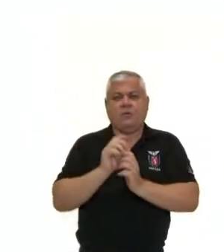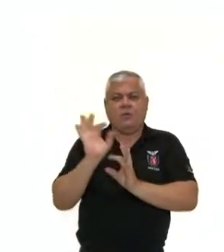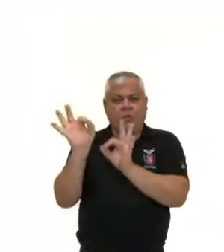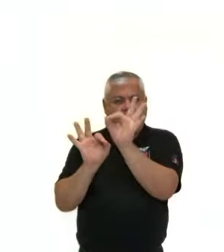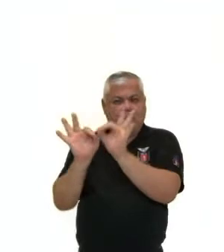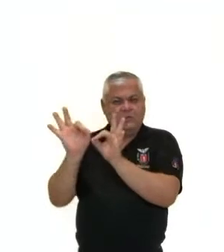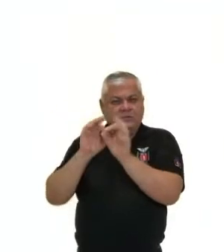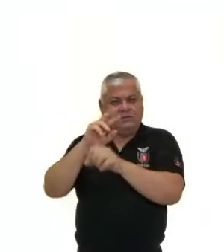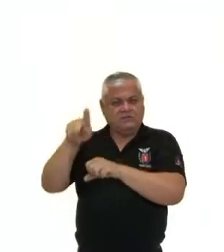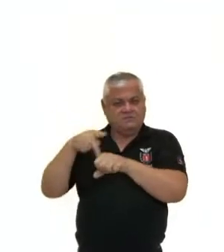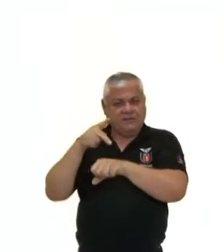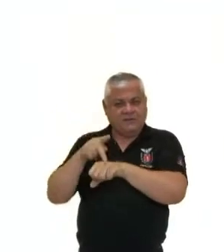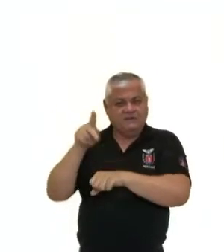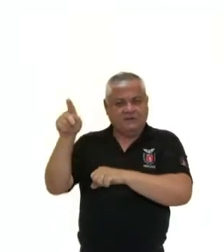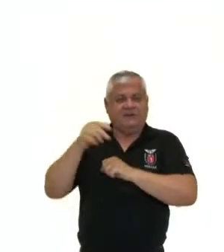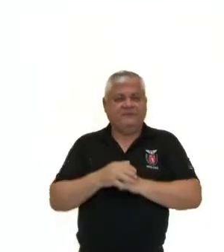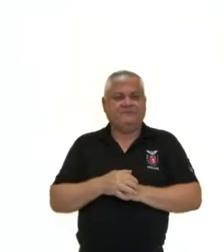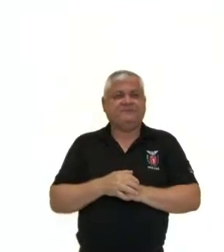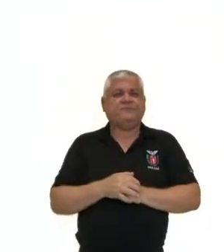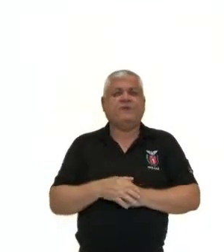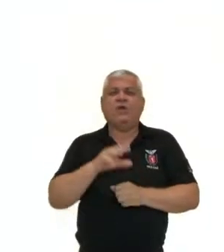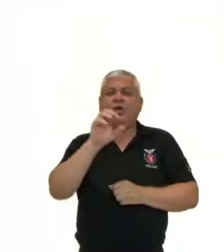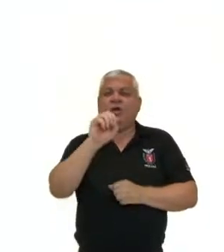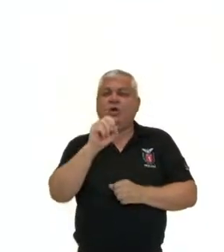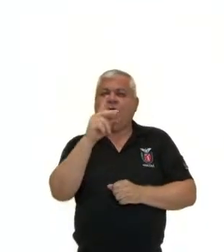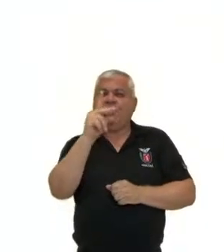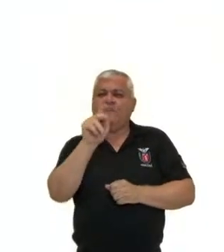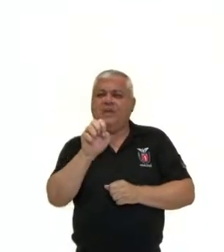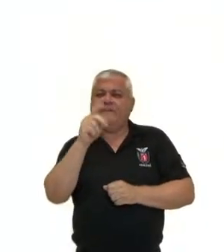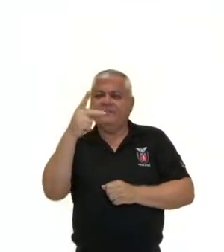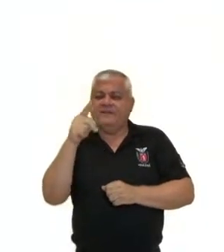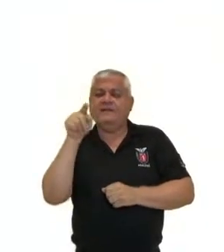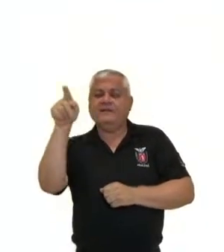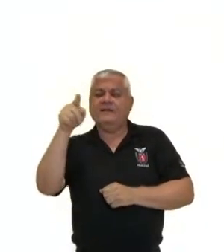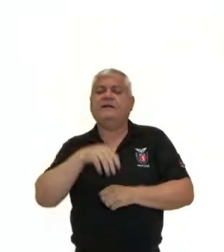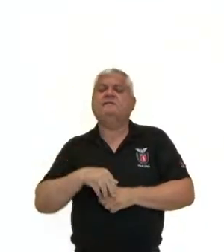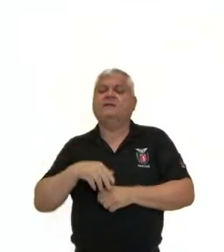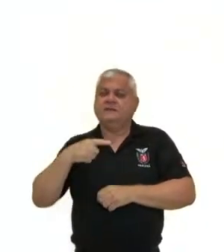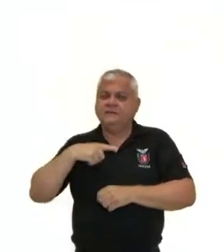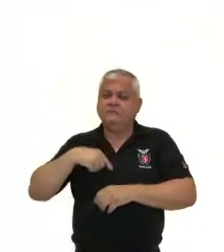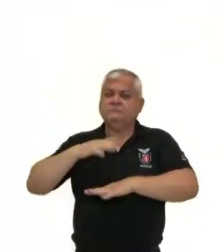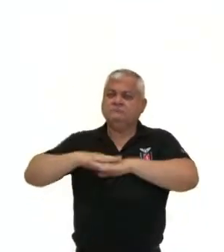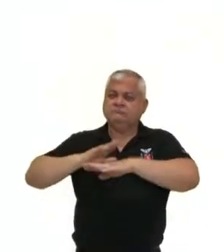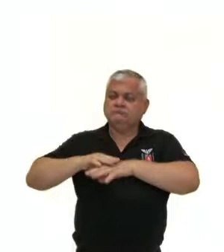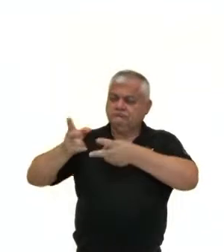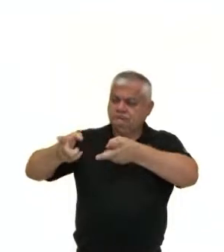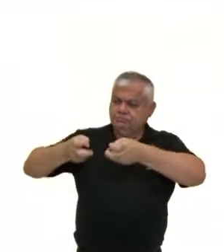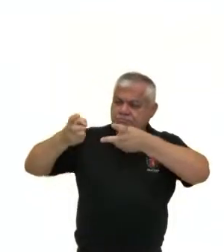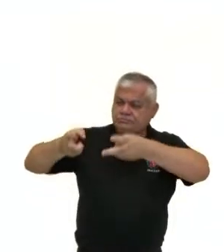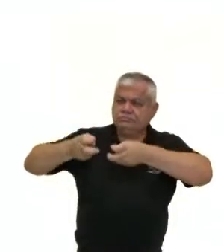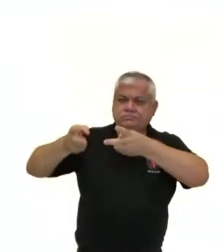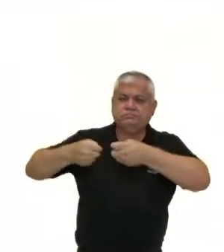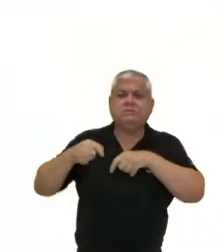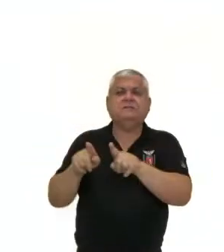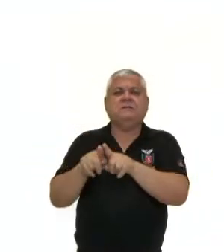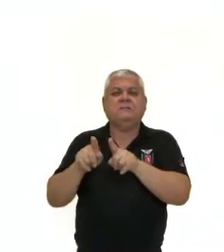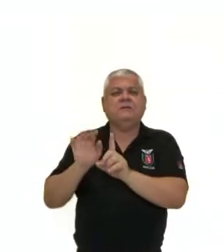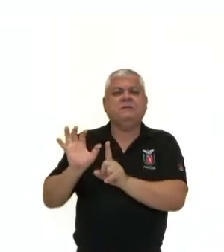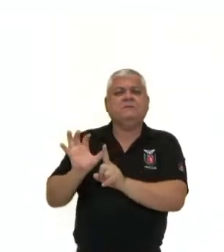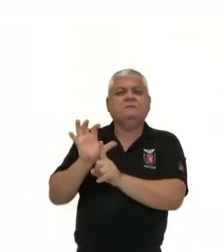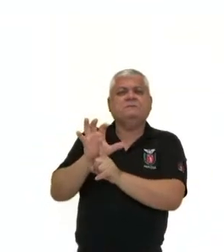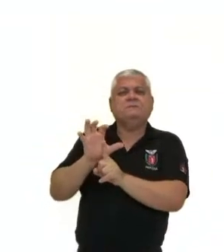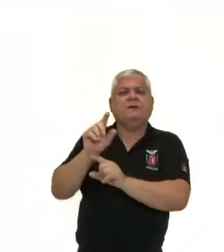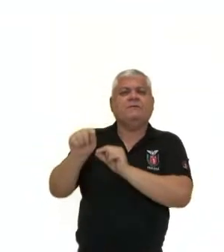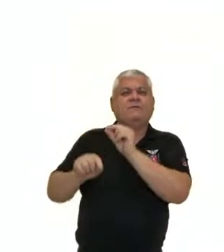de petróleo a opep reúne estados responsáveis pela extração e refino do produto exercendo grande influência